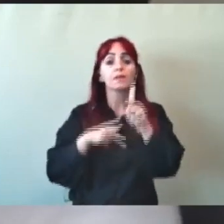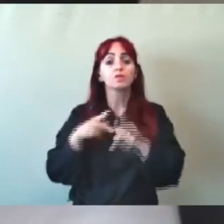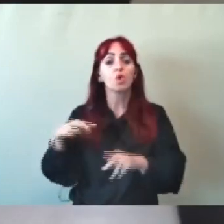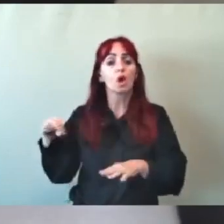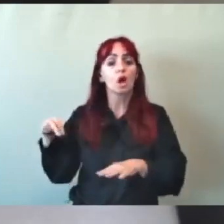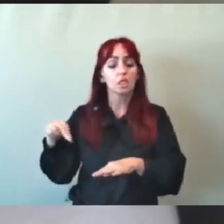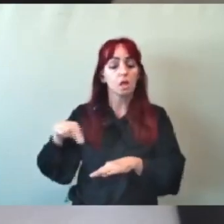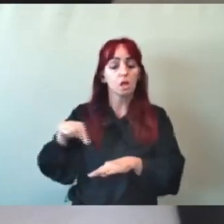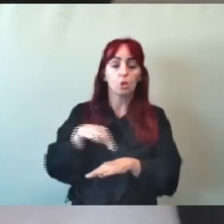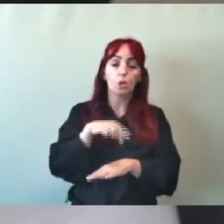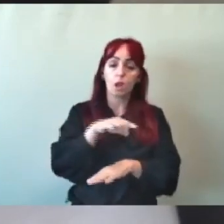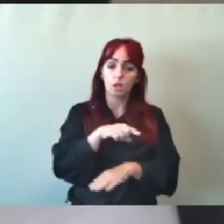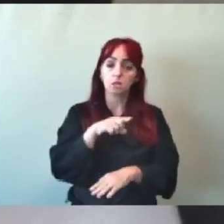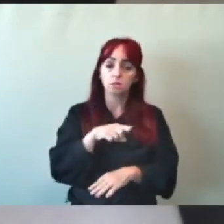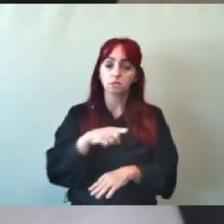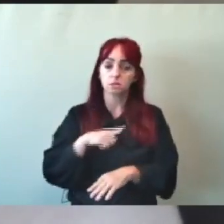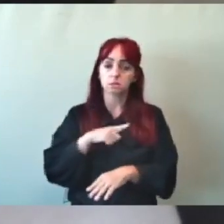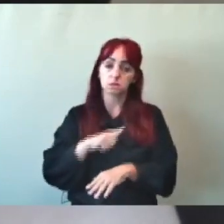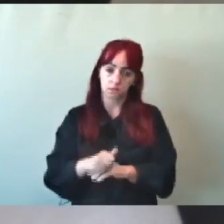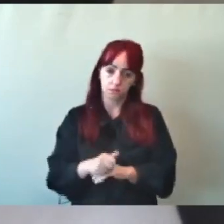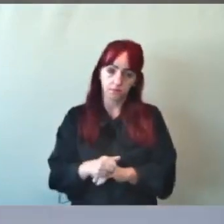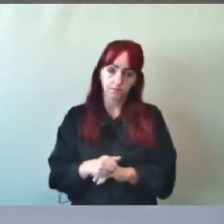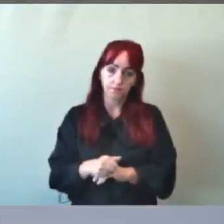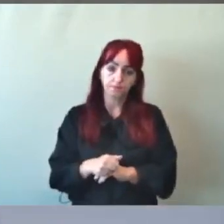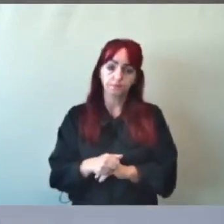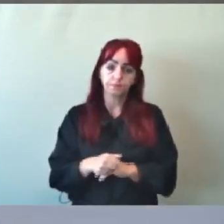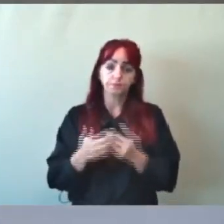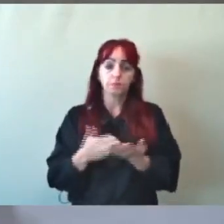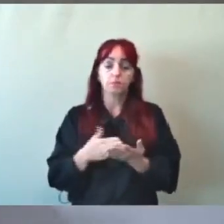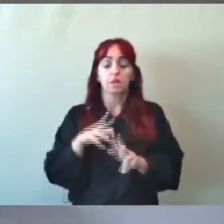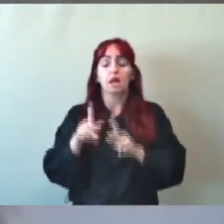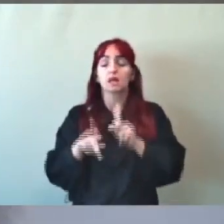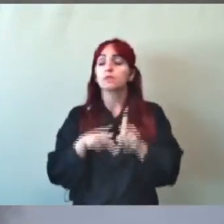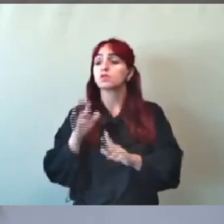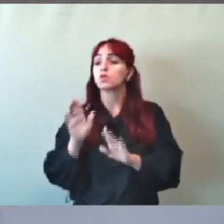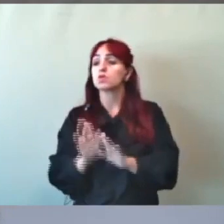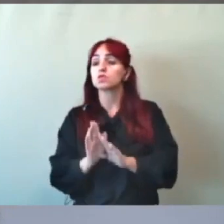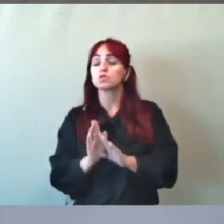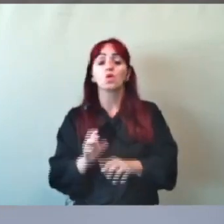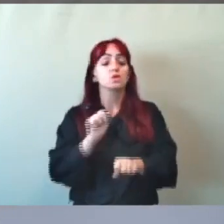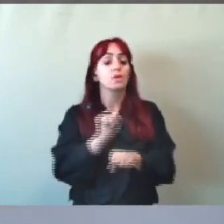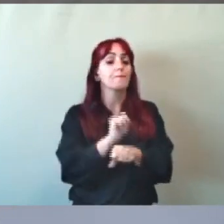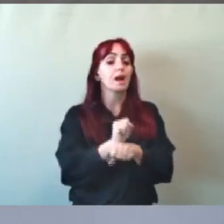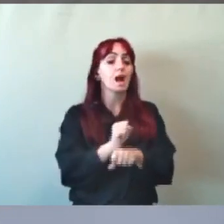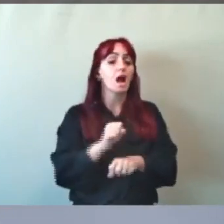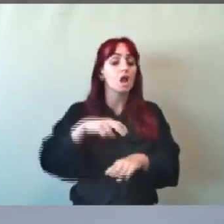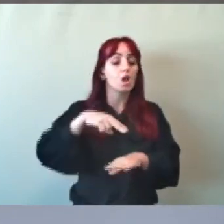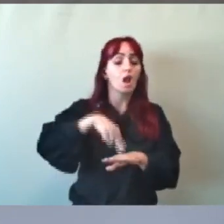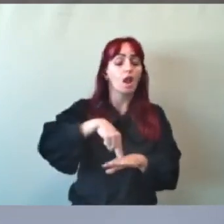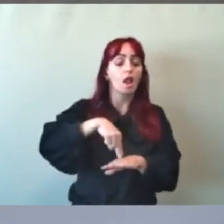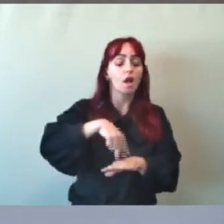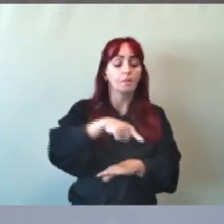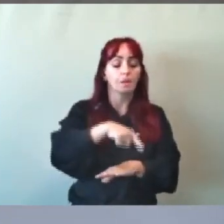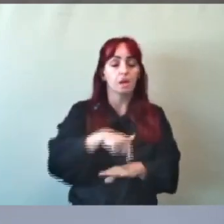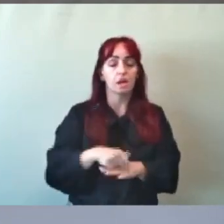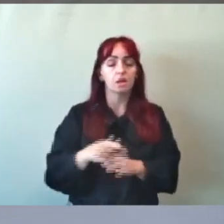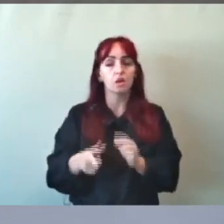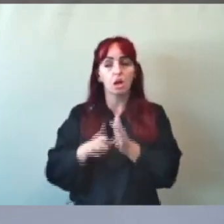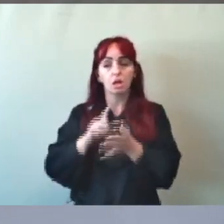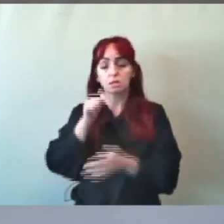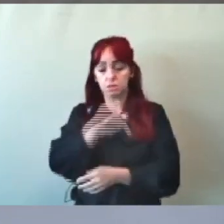né? E as pessoas hoje param na lateral. Antes de eu estar vindo aqui, eu estava na minha padaria e